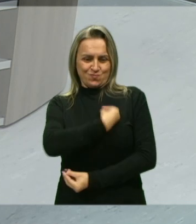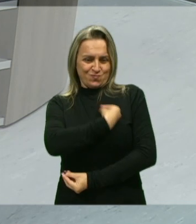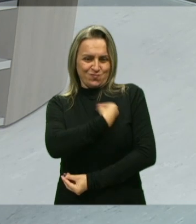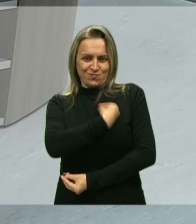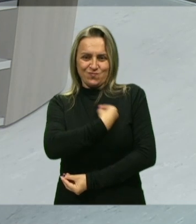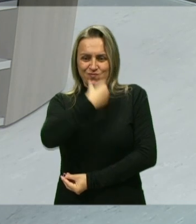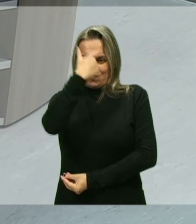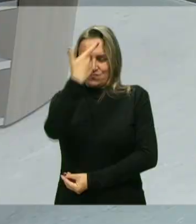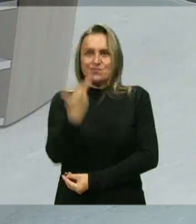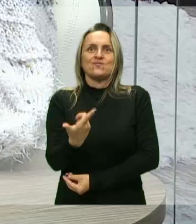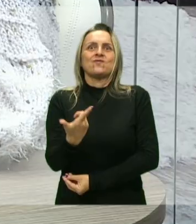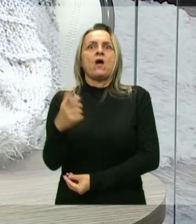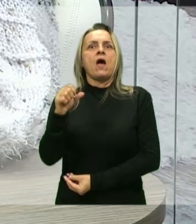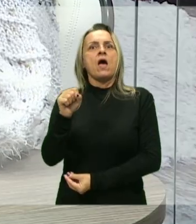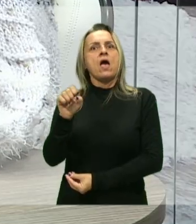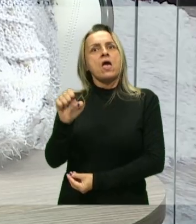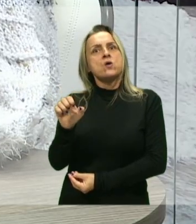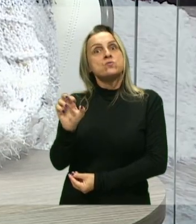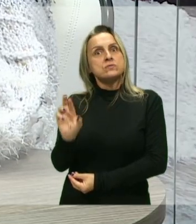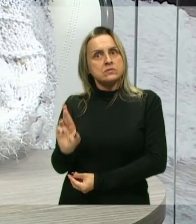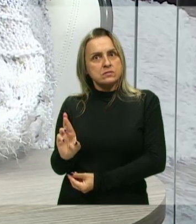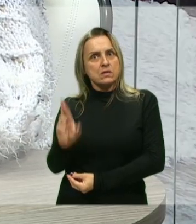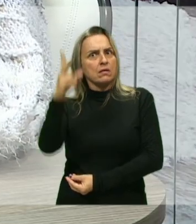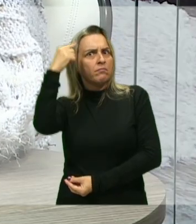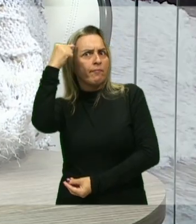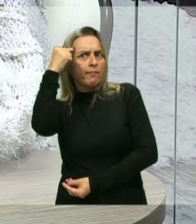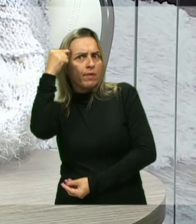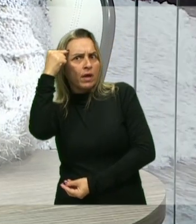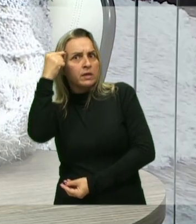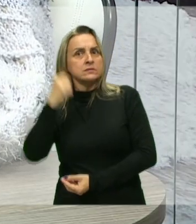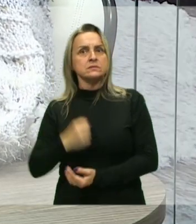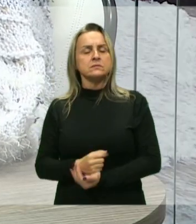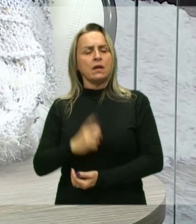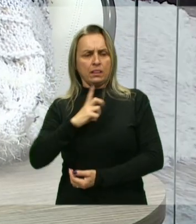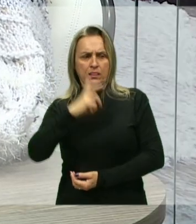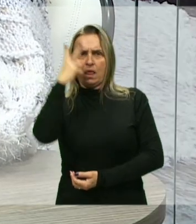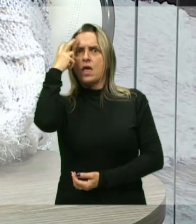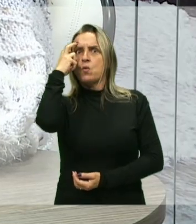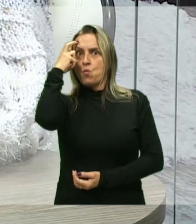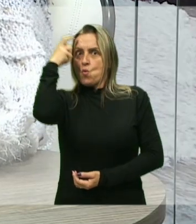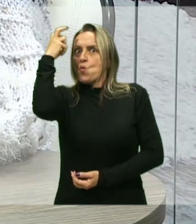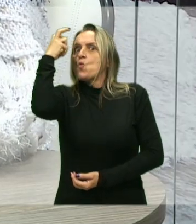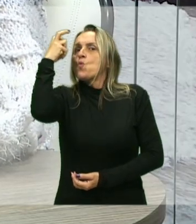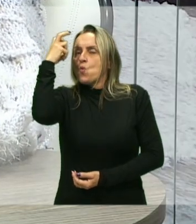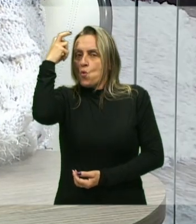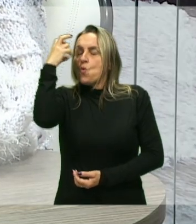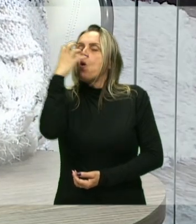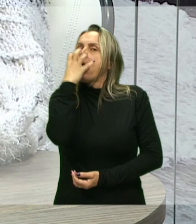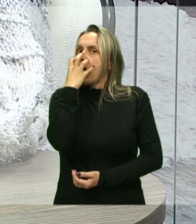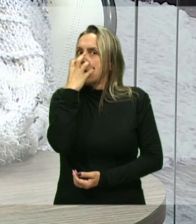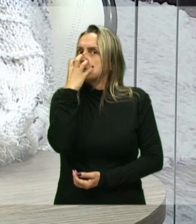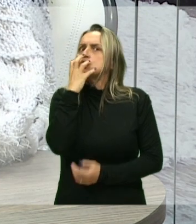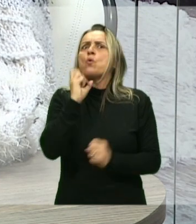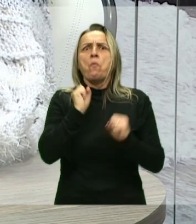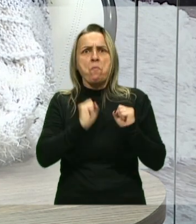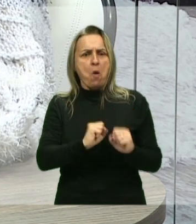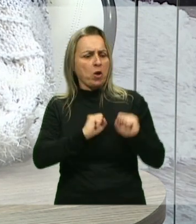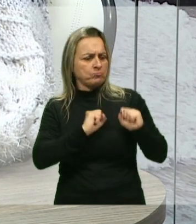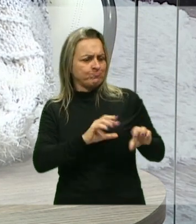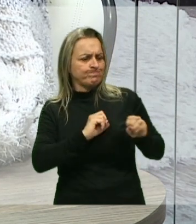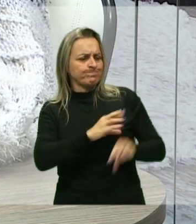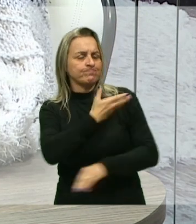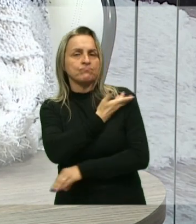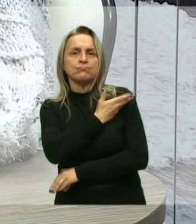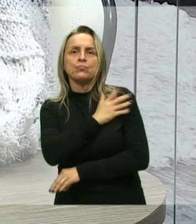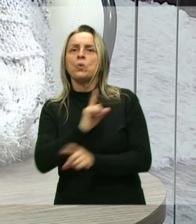ser pensante, sim, ele é um ser que tem uma inteligência muito grande, que pode ser treinado, mas ele